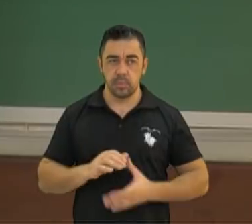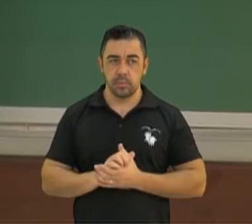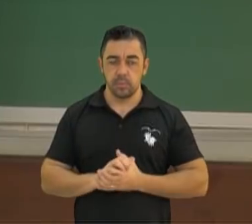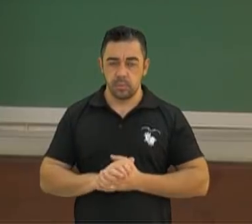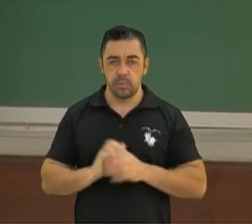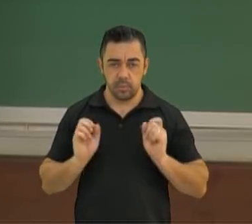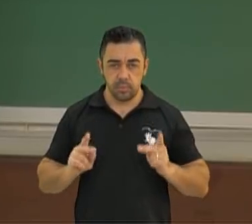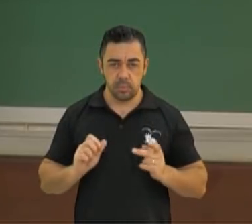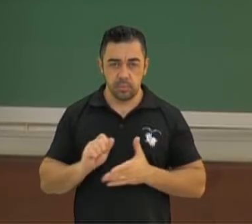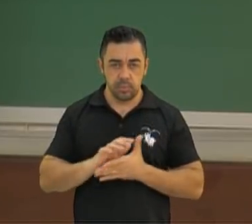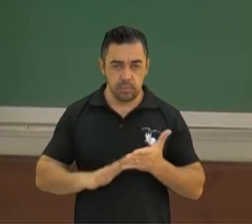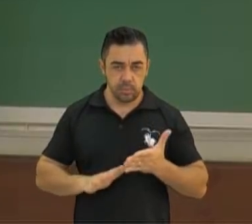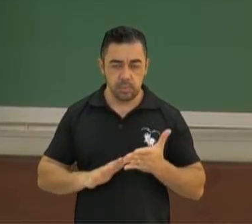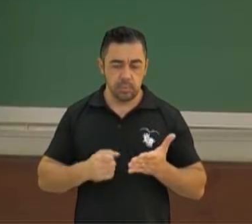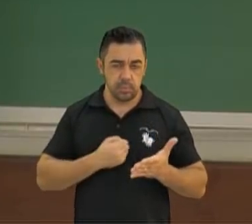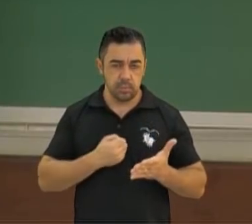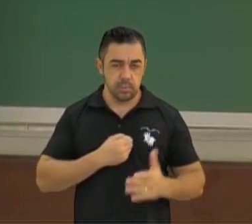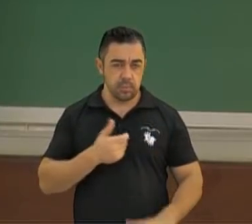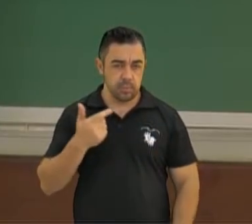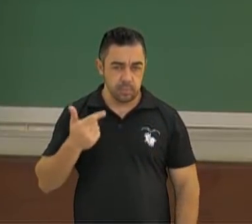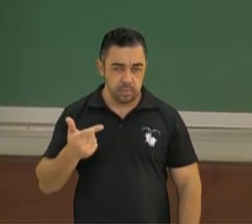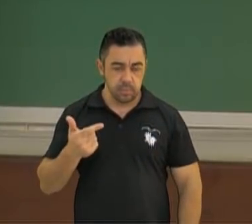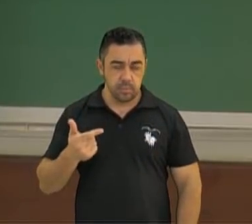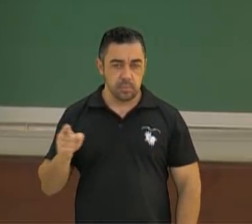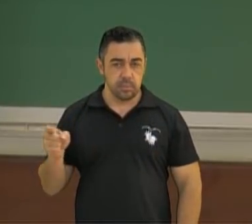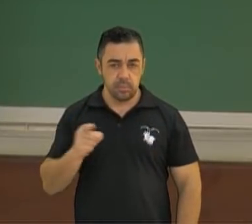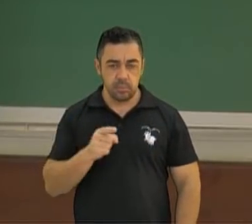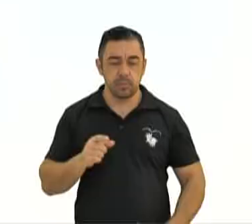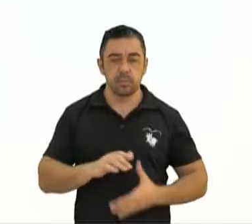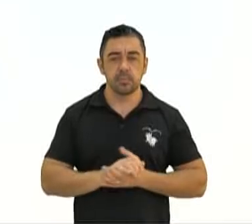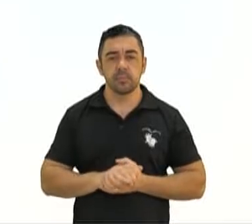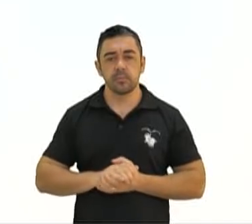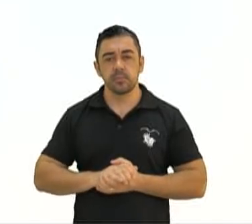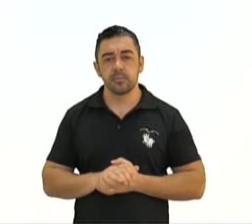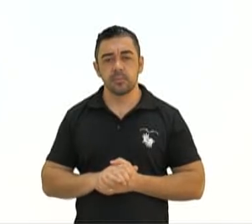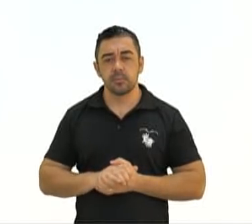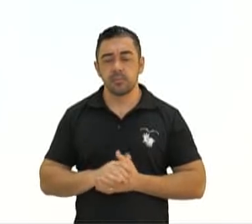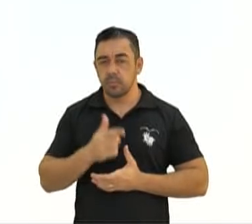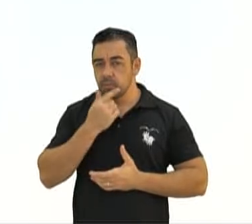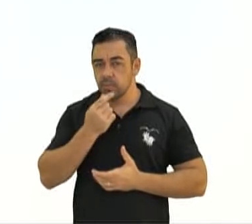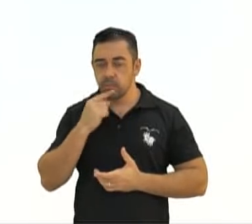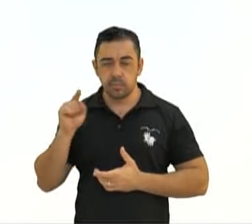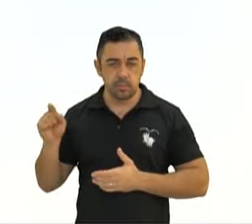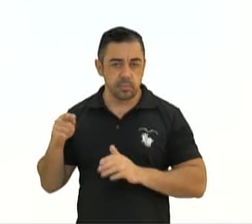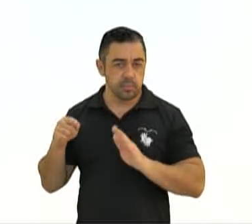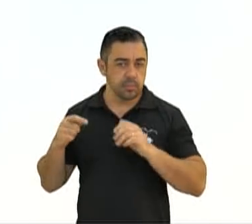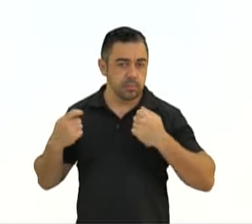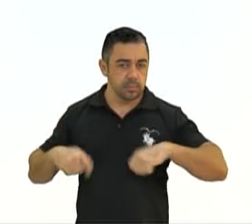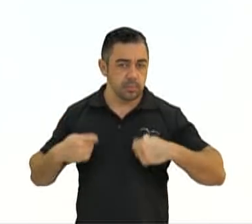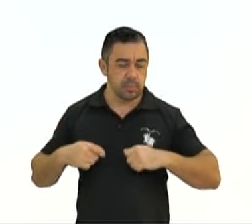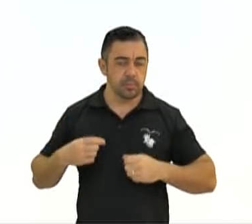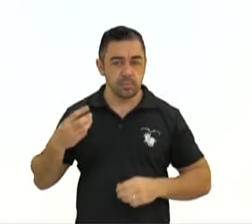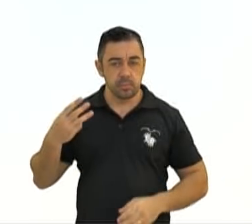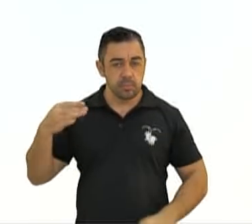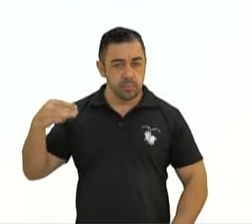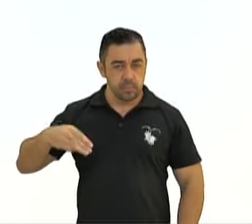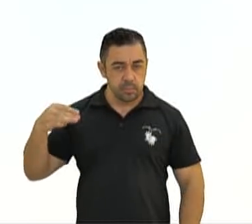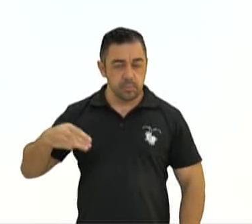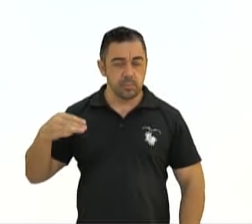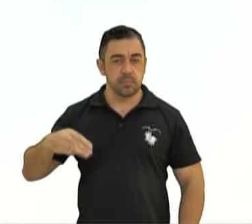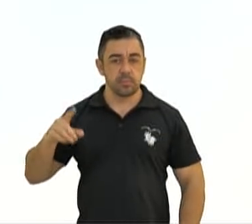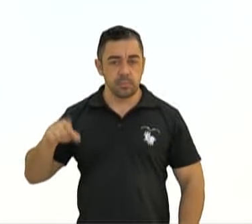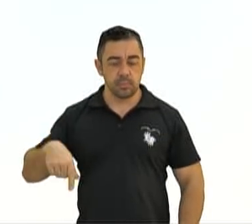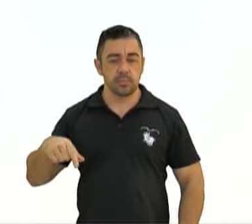1,46, ok? Veja a atividade 2, então. Peterson precisa de 3,5 metros de